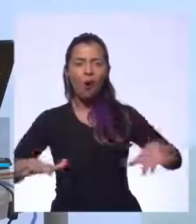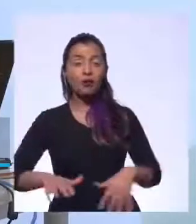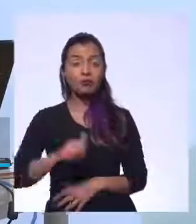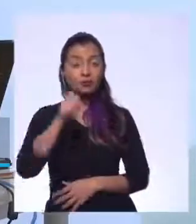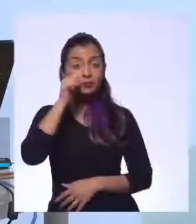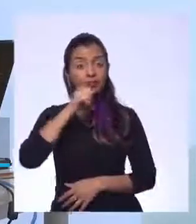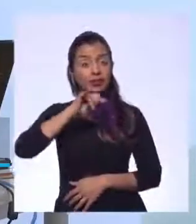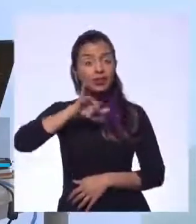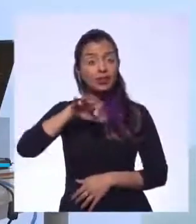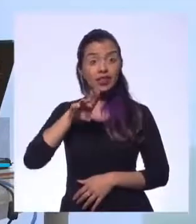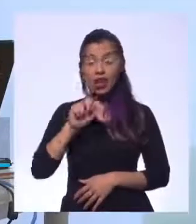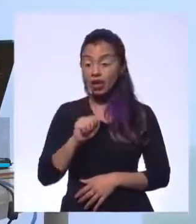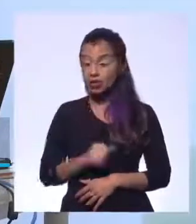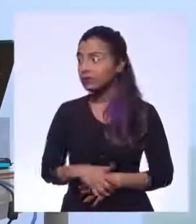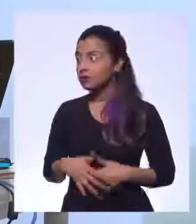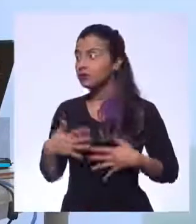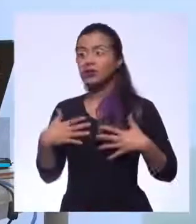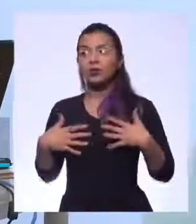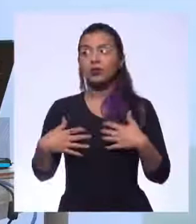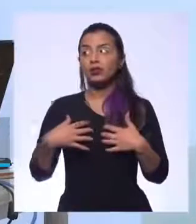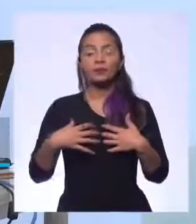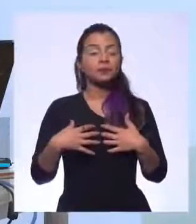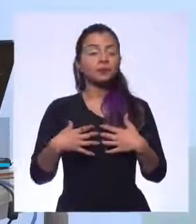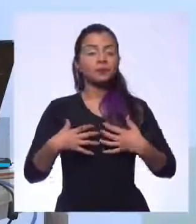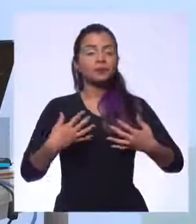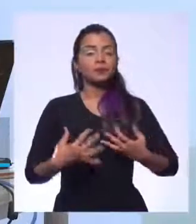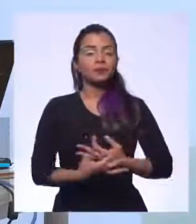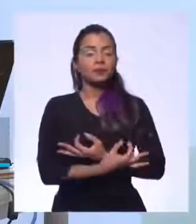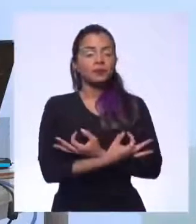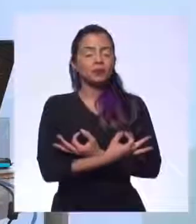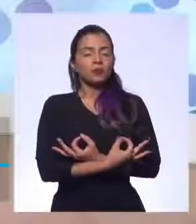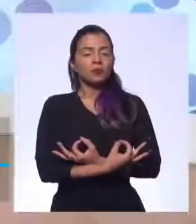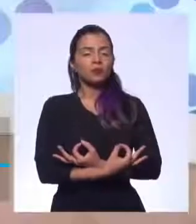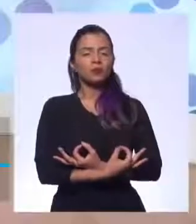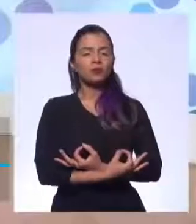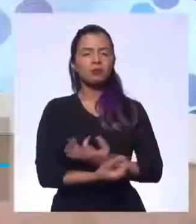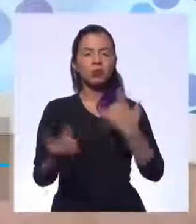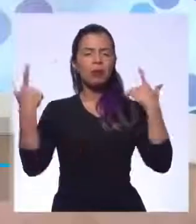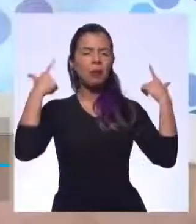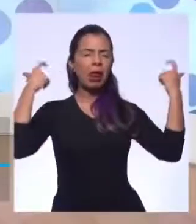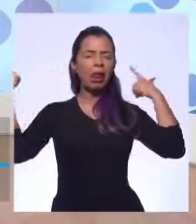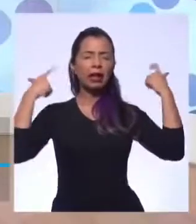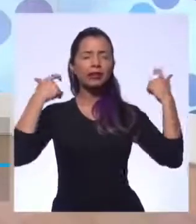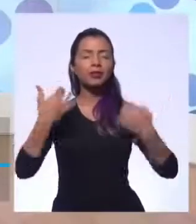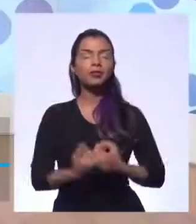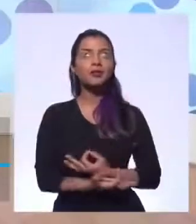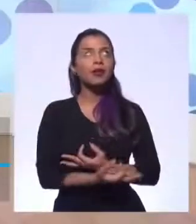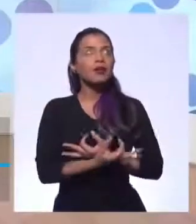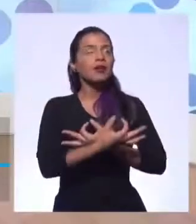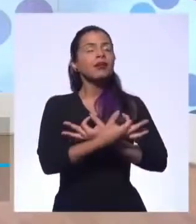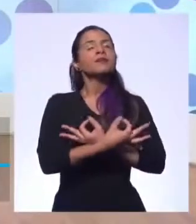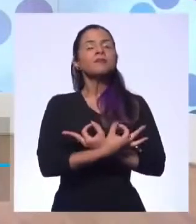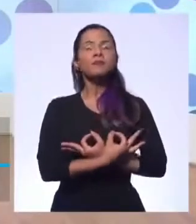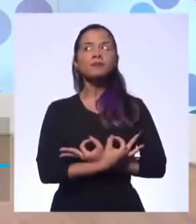entoa a dos budistas. Quanto mais gritos ela ouvia, mais prolongava.